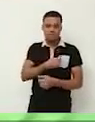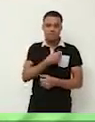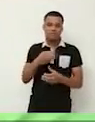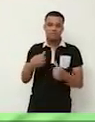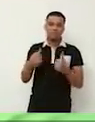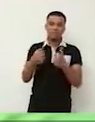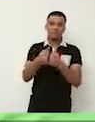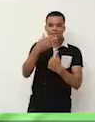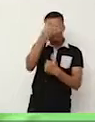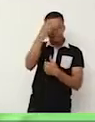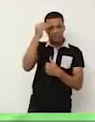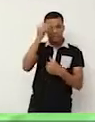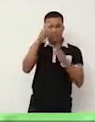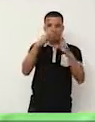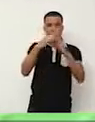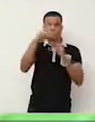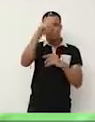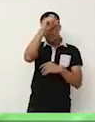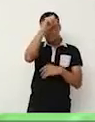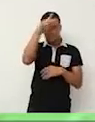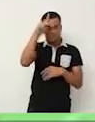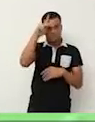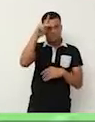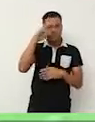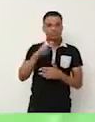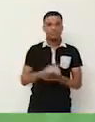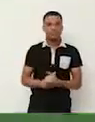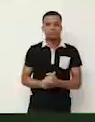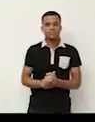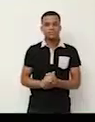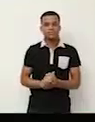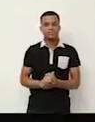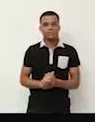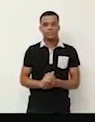local, esquecido pela atual administração pública.